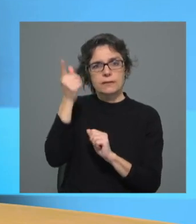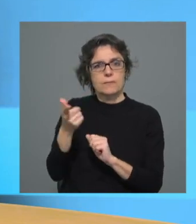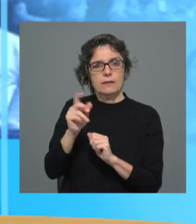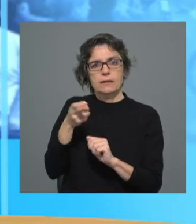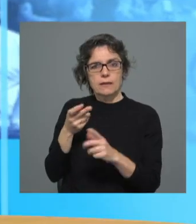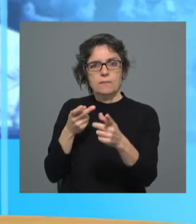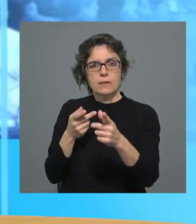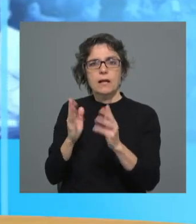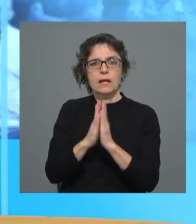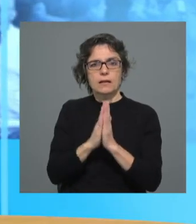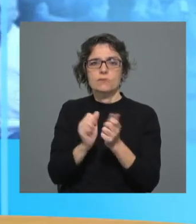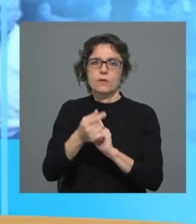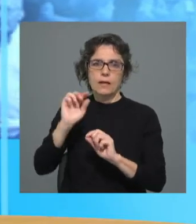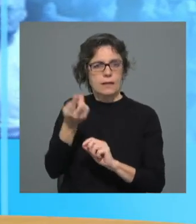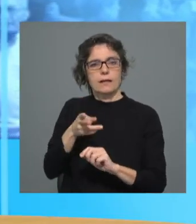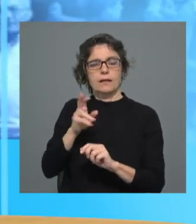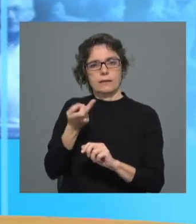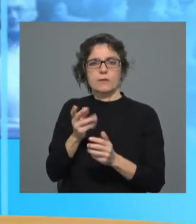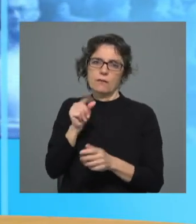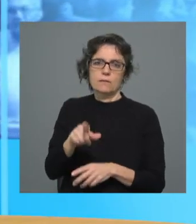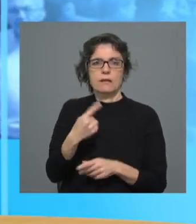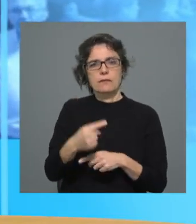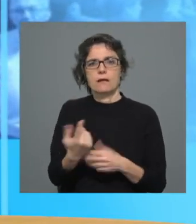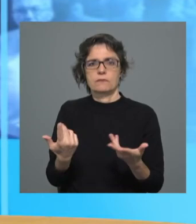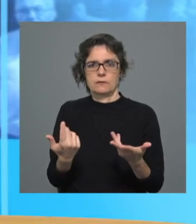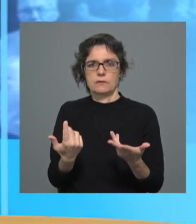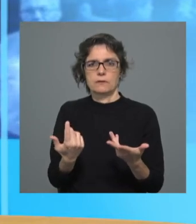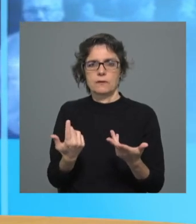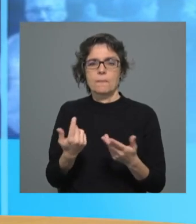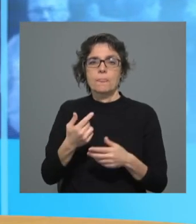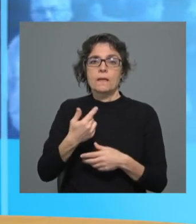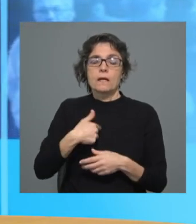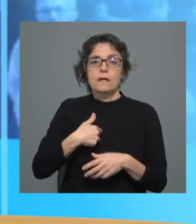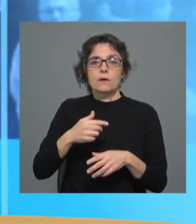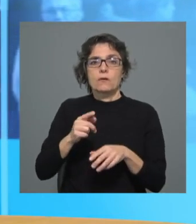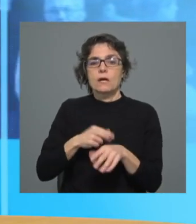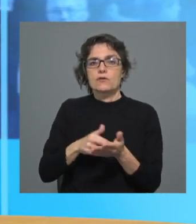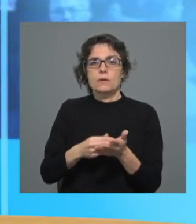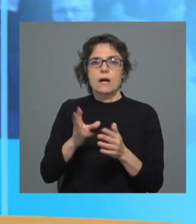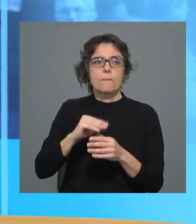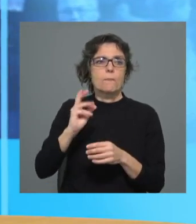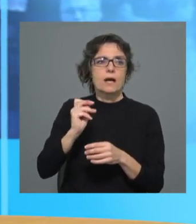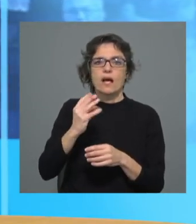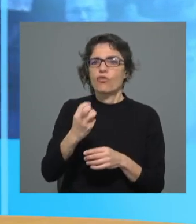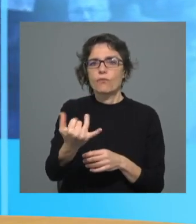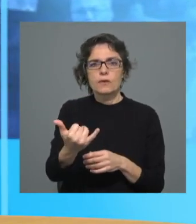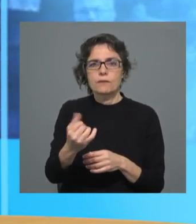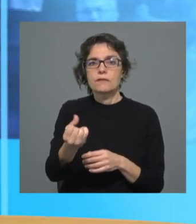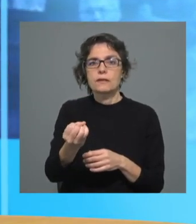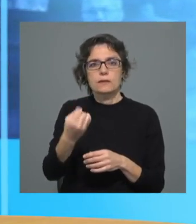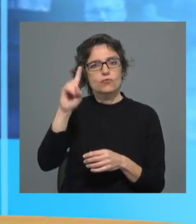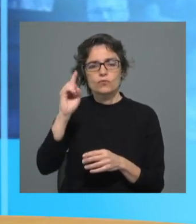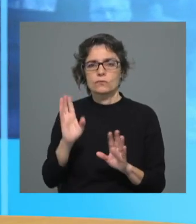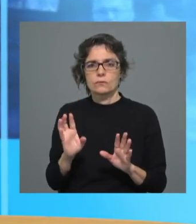anos por sinais concretos. Não é preciso, felizmente, eu insisto, nos últimos 4 anos, para quem acompanha estes assuntos como